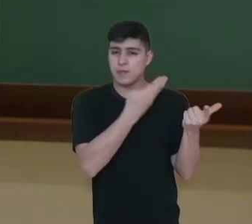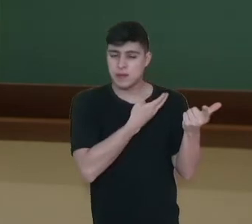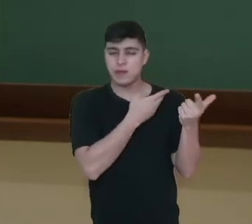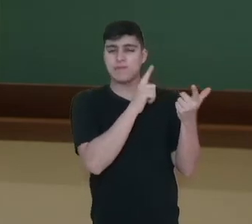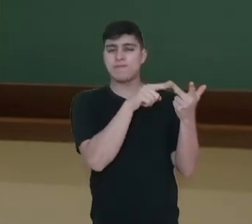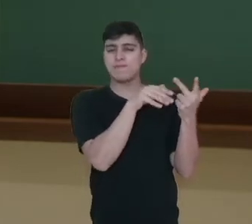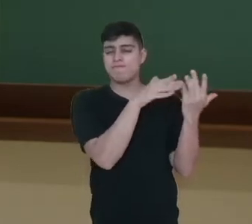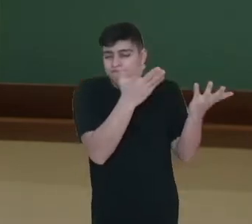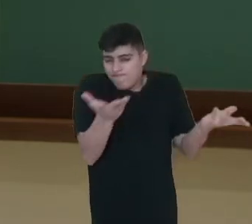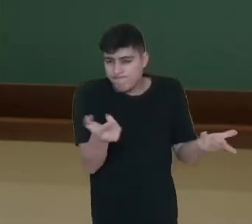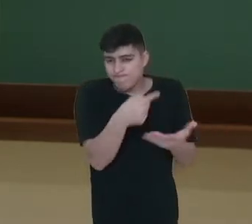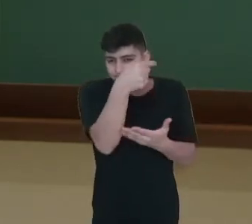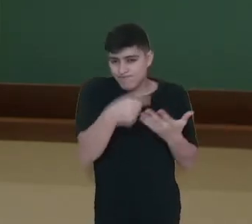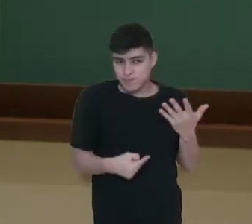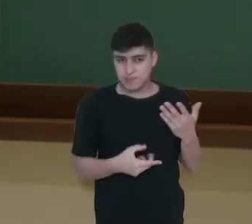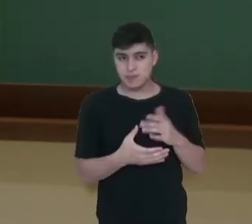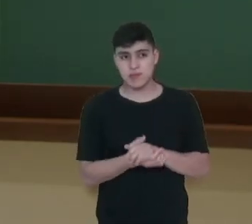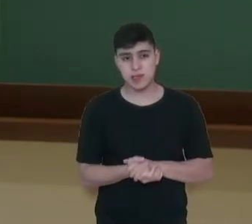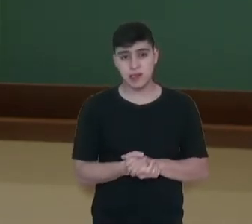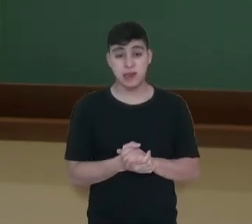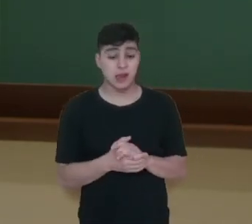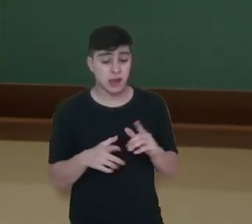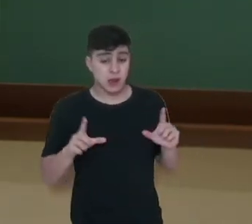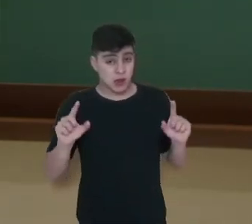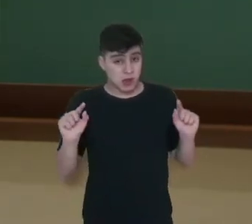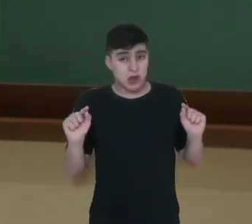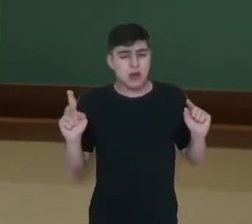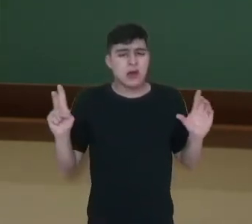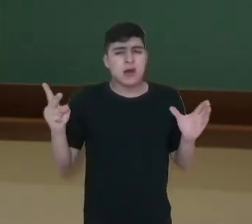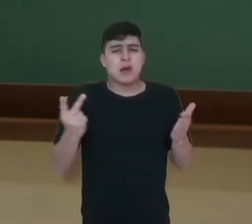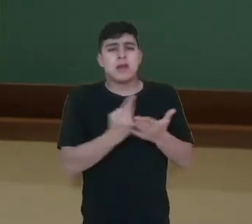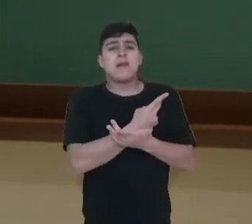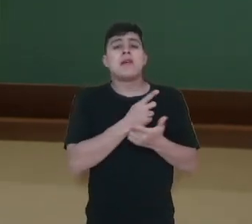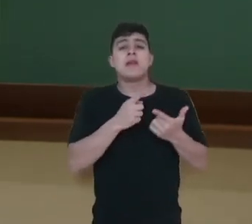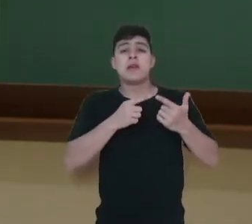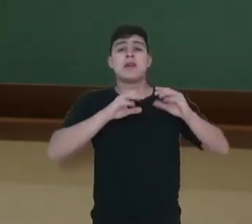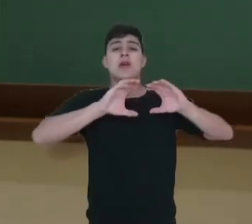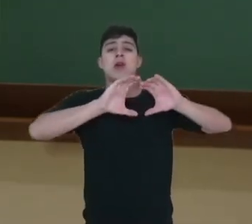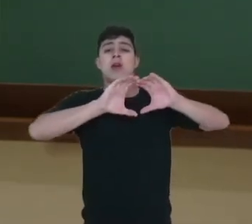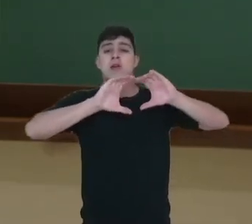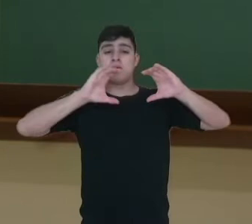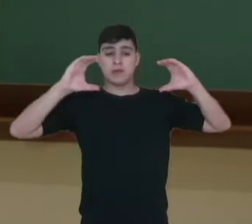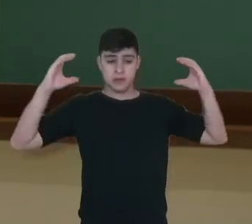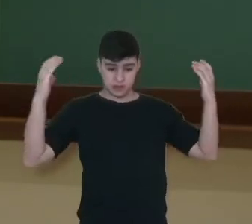Com isso, gente, a gente vai ter então o segundo Congresso